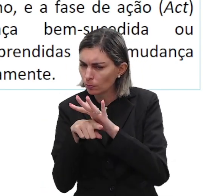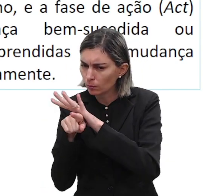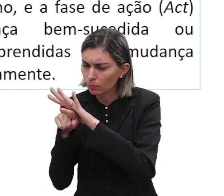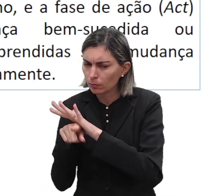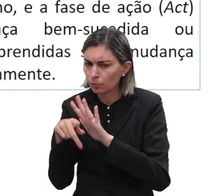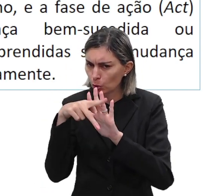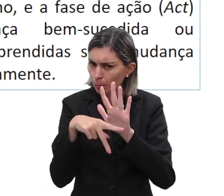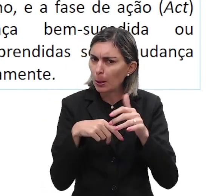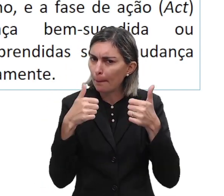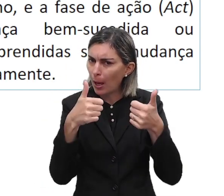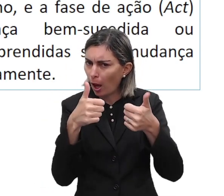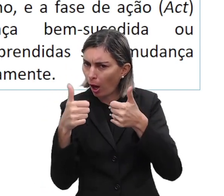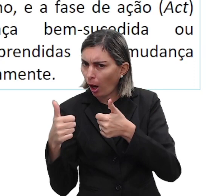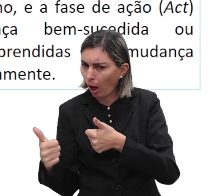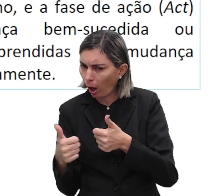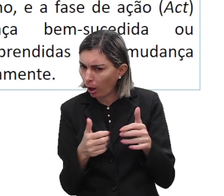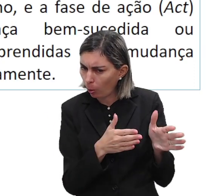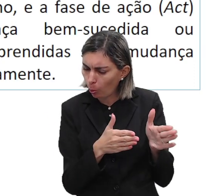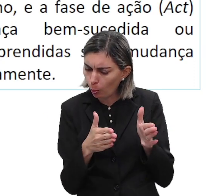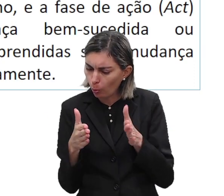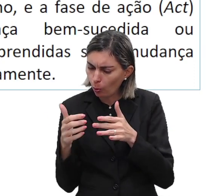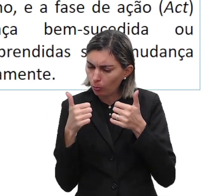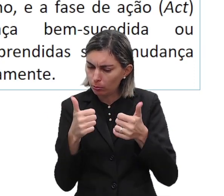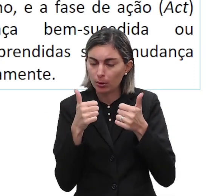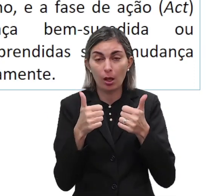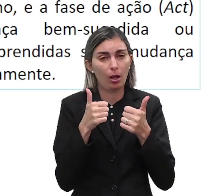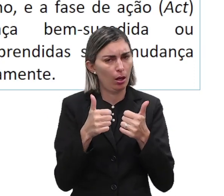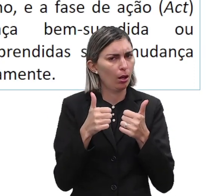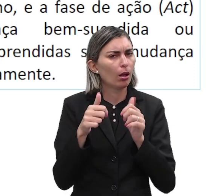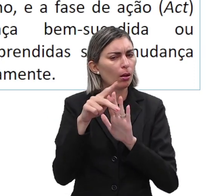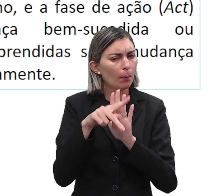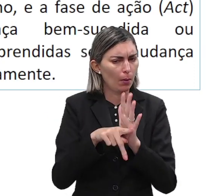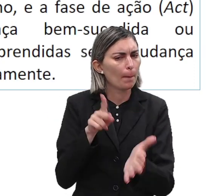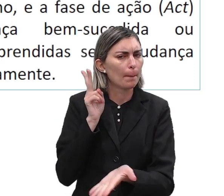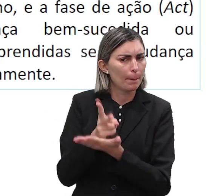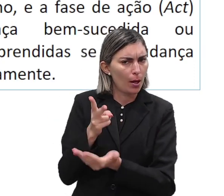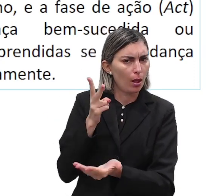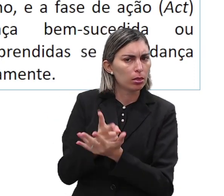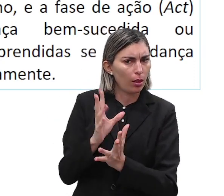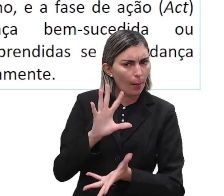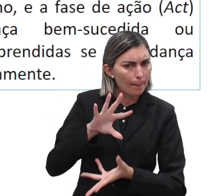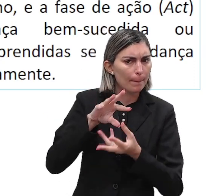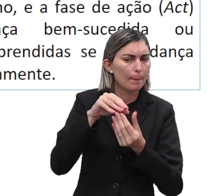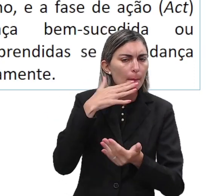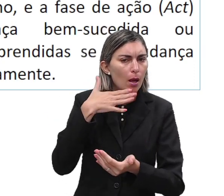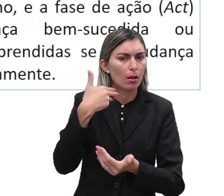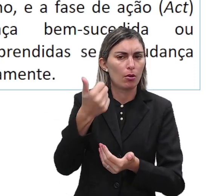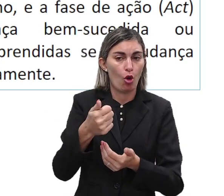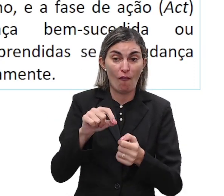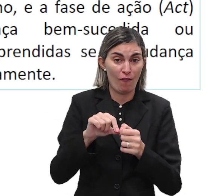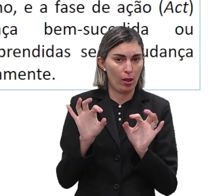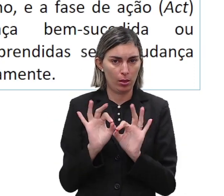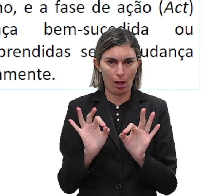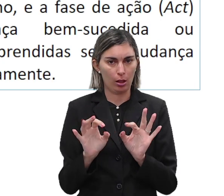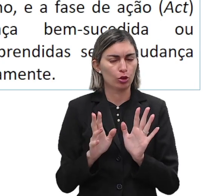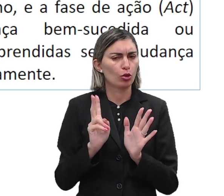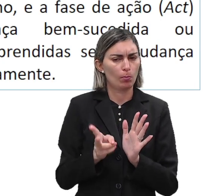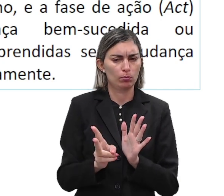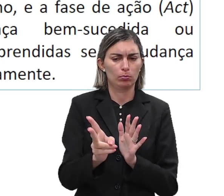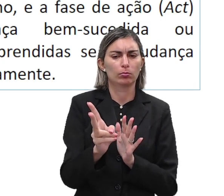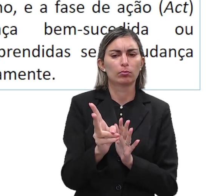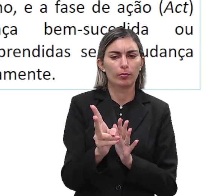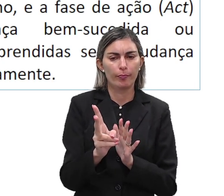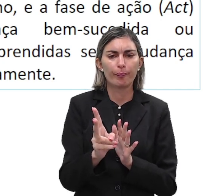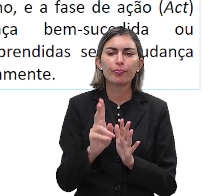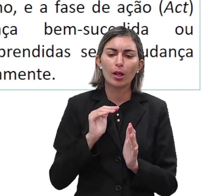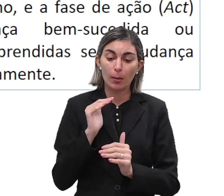o plano está funcionando. Se o plano estiver funcionando, eu mantenho a implementação dele e não faço nada. E